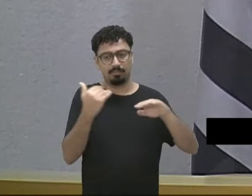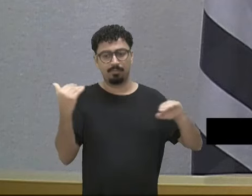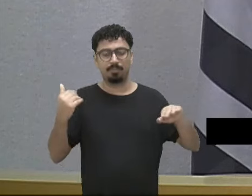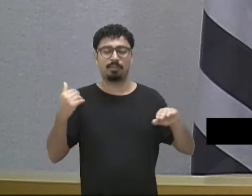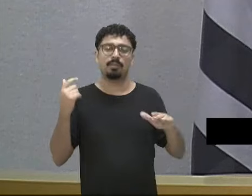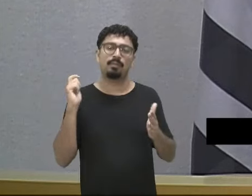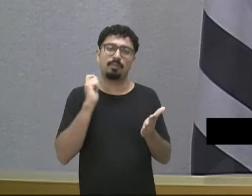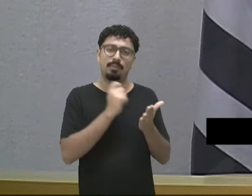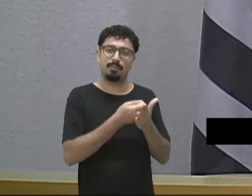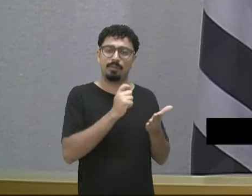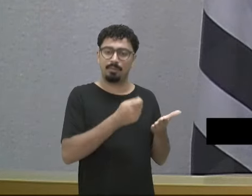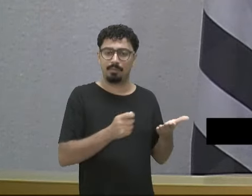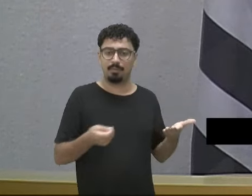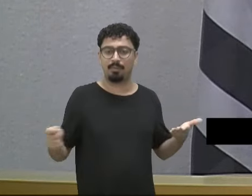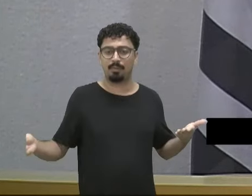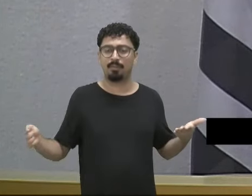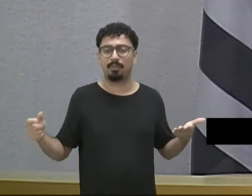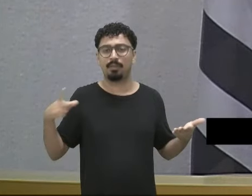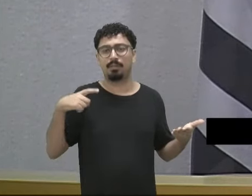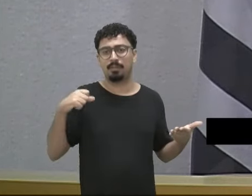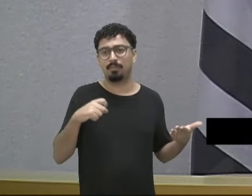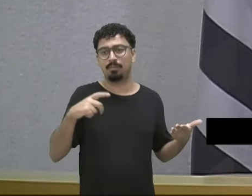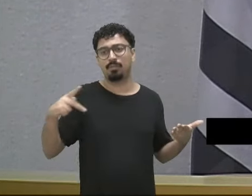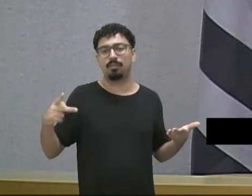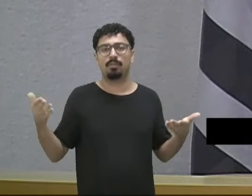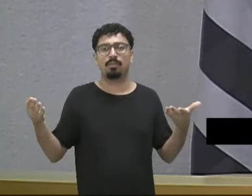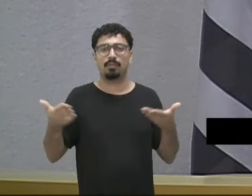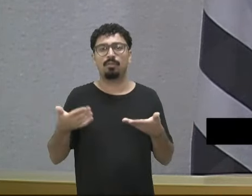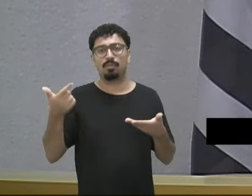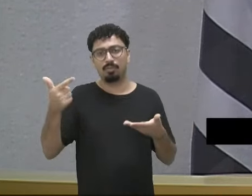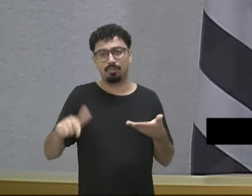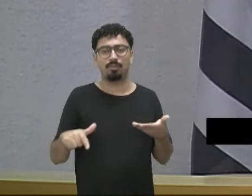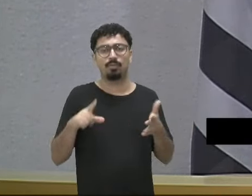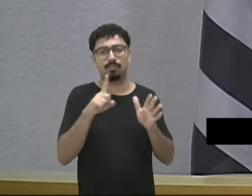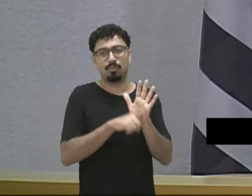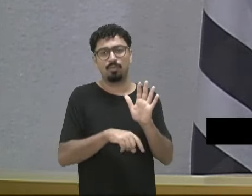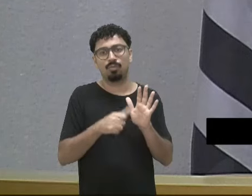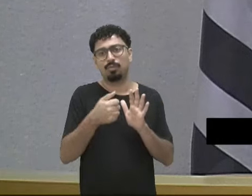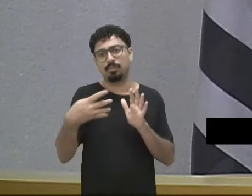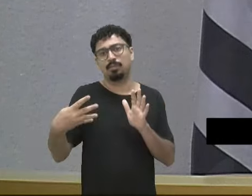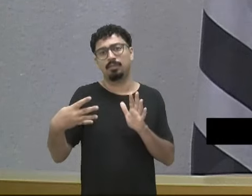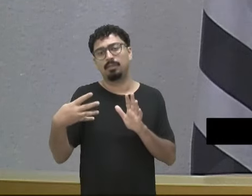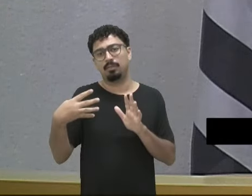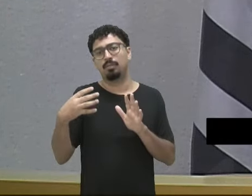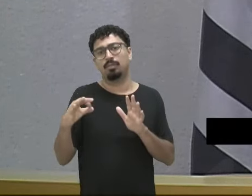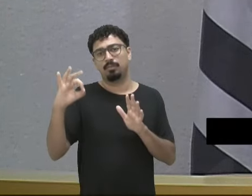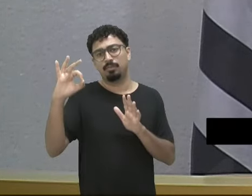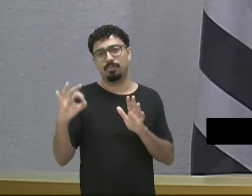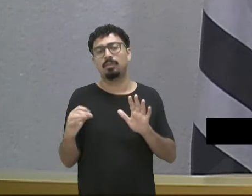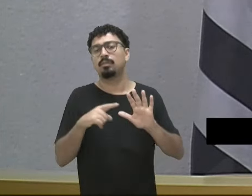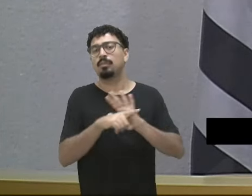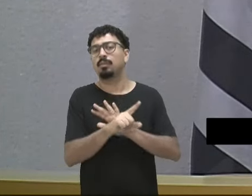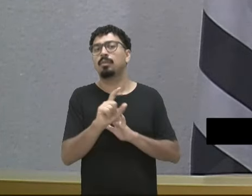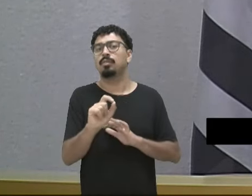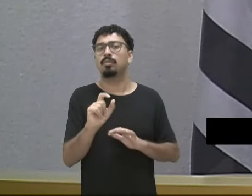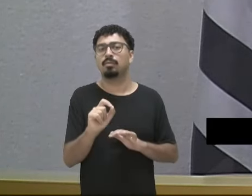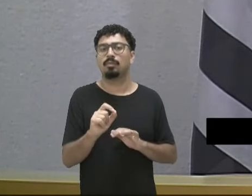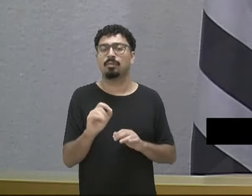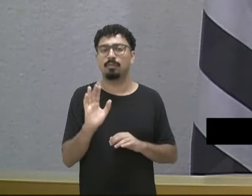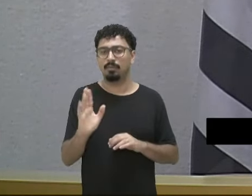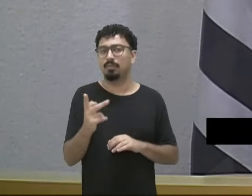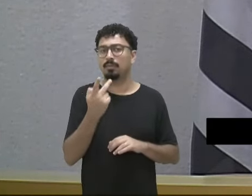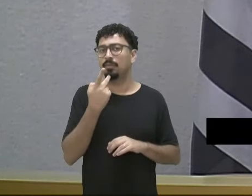inteira e aí se aposenta e agora tem esse desconto de 14%. A minha pergunta qual é? Como ela